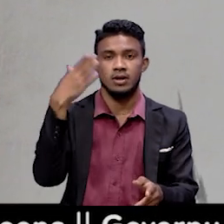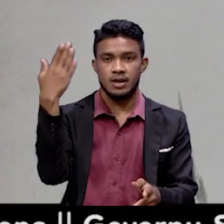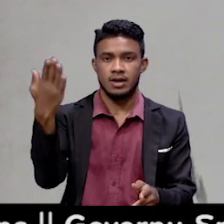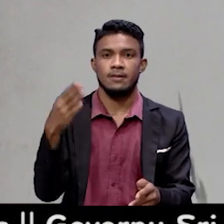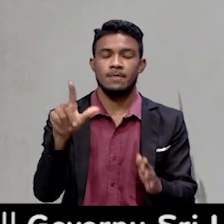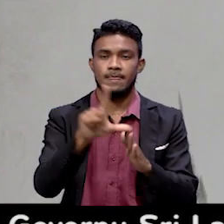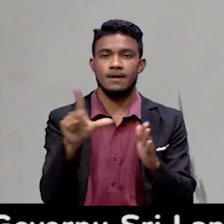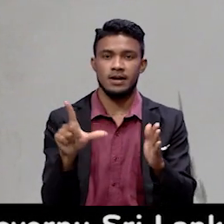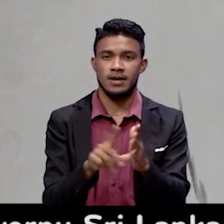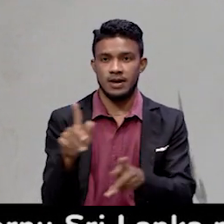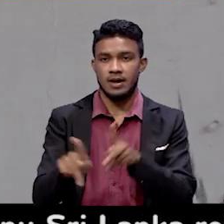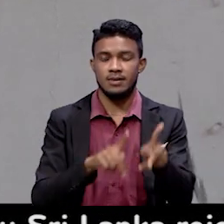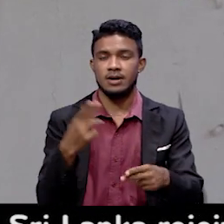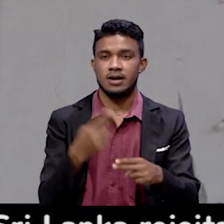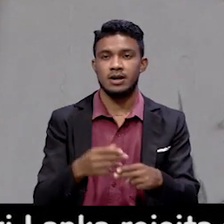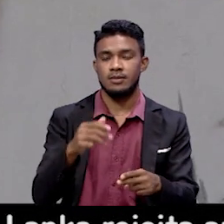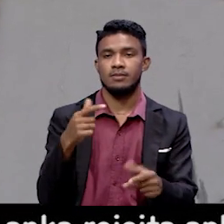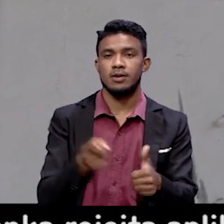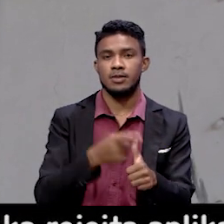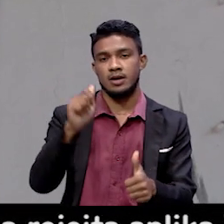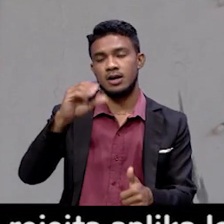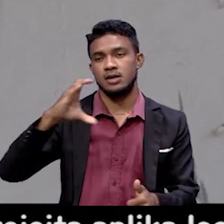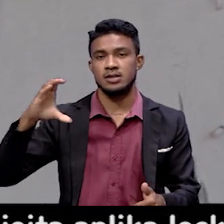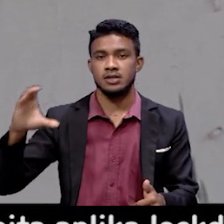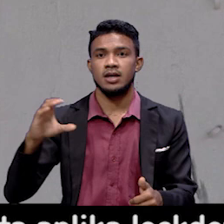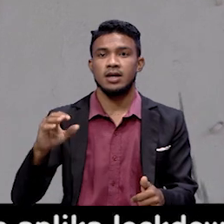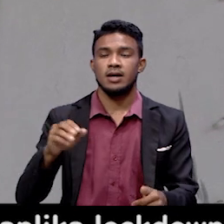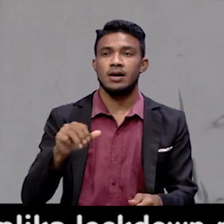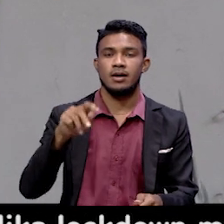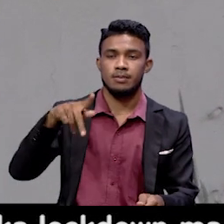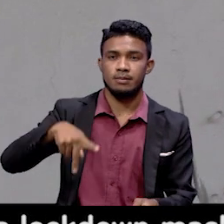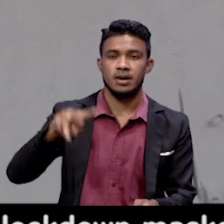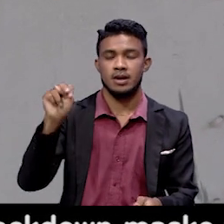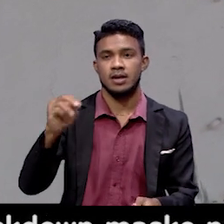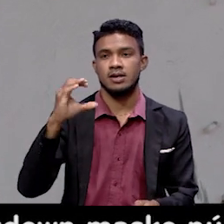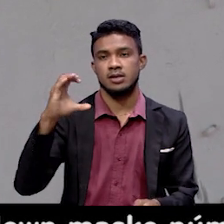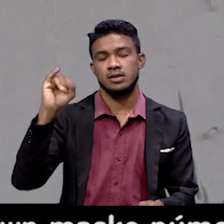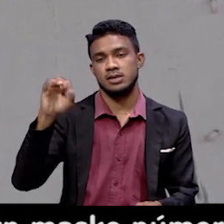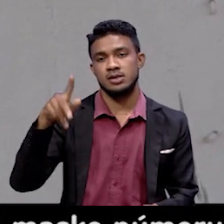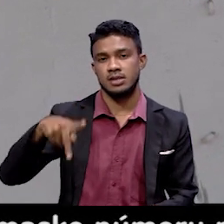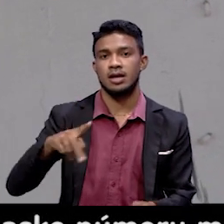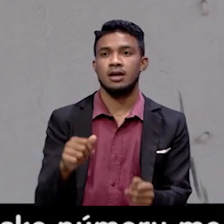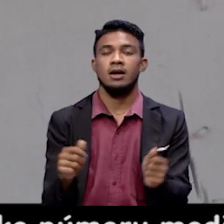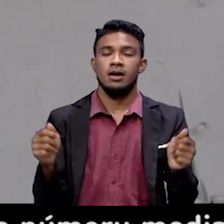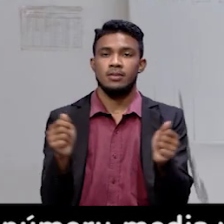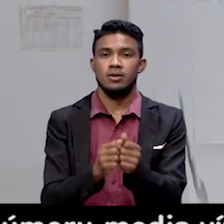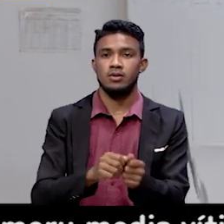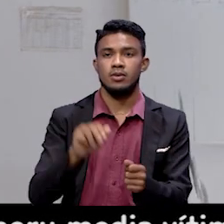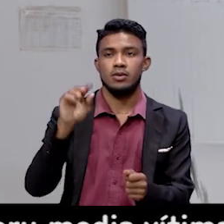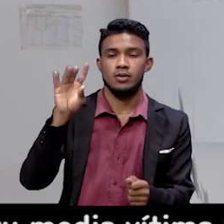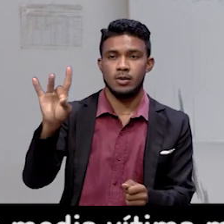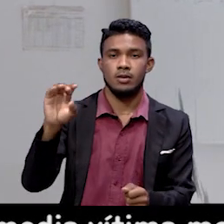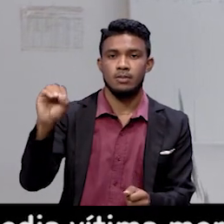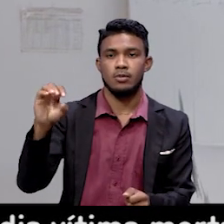penal. Arguido AC, Polícia Nacional Serviço de Investigação Criminal PENSIC, executa mandado o número NUC, Mamuk Mamuk Hatualu,